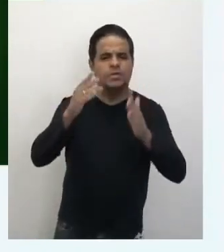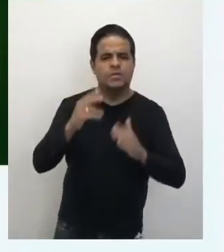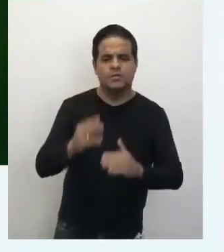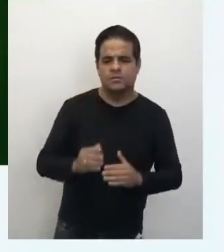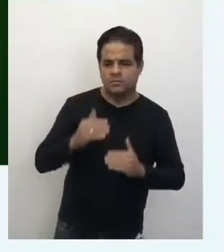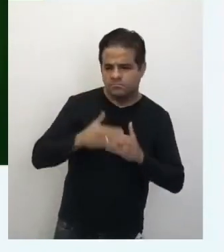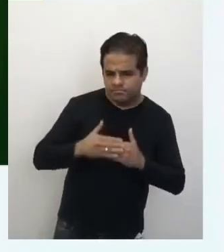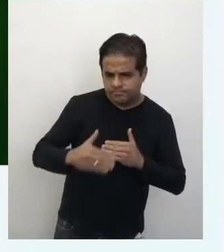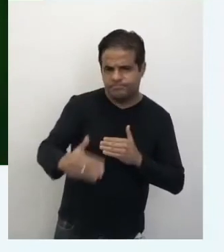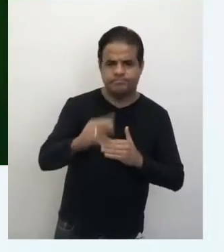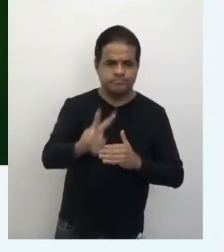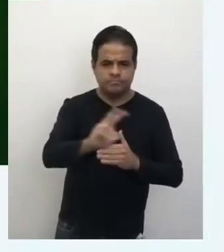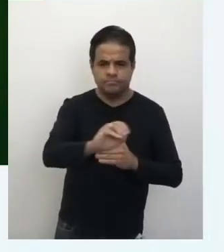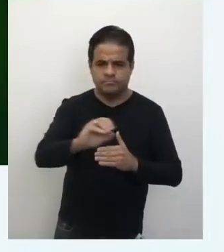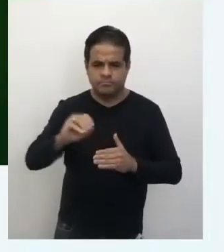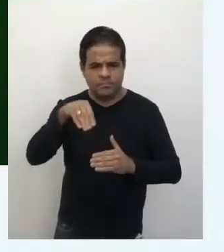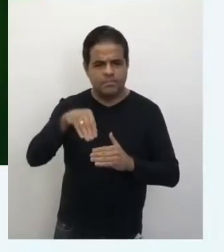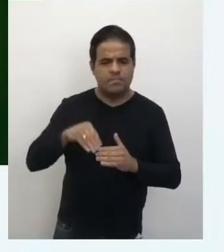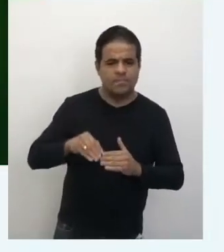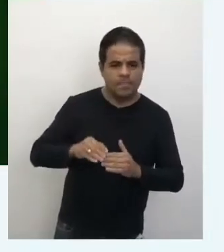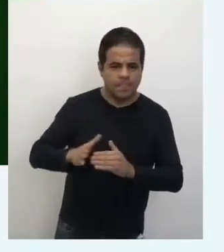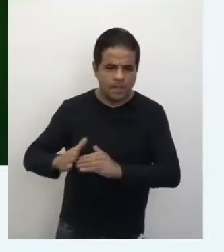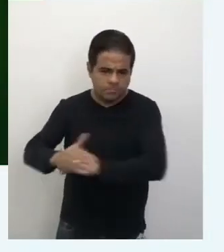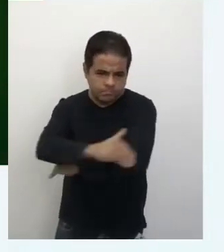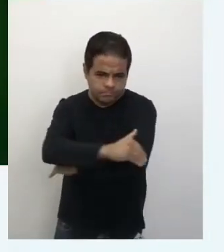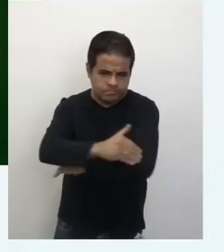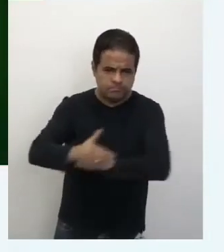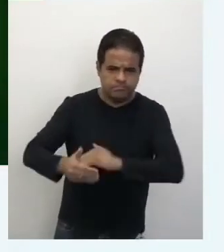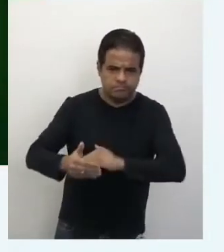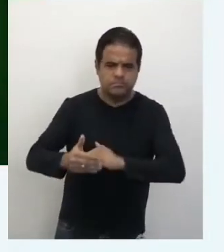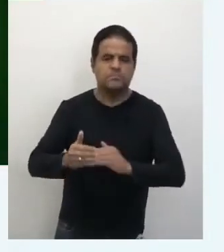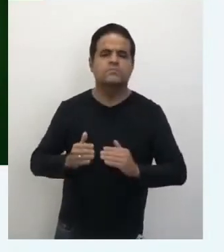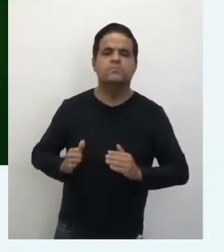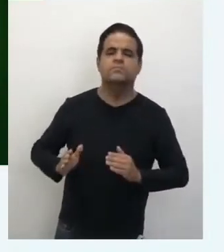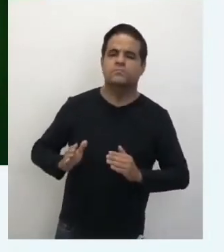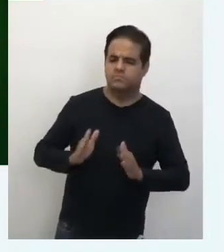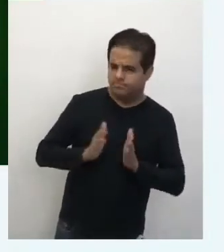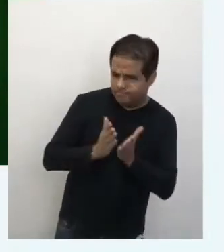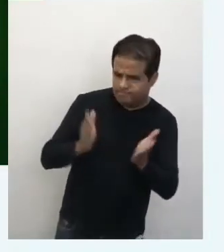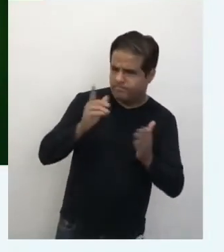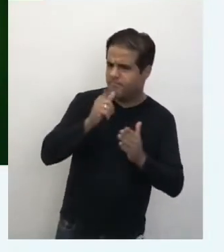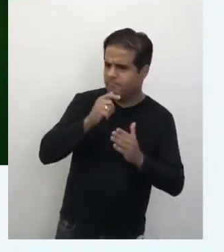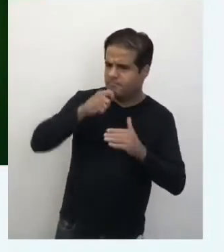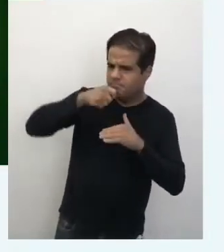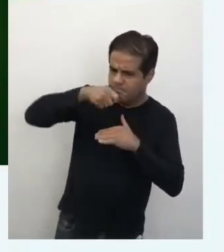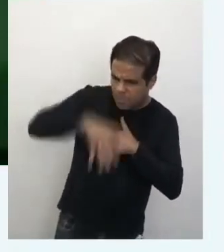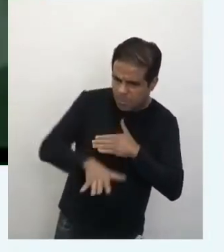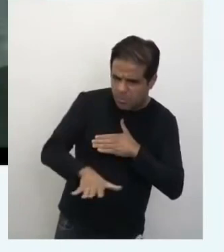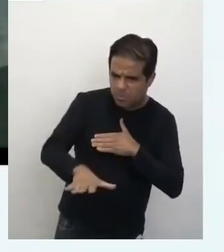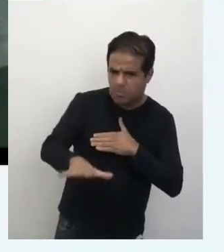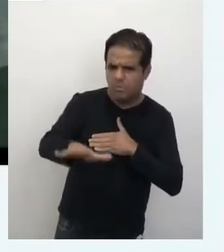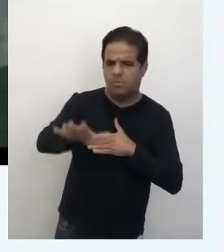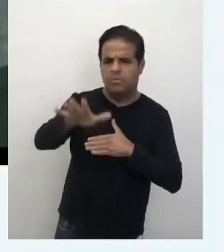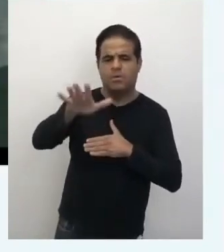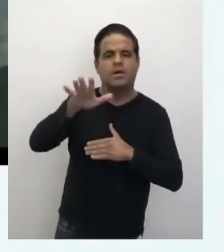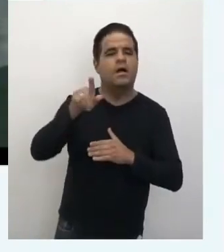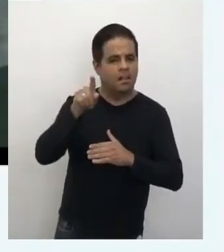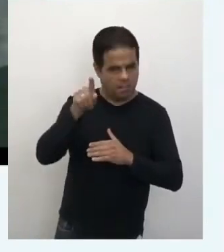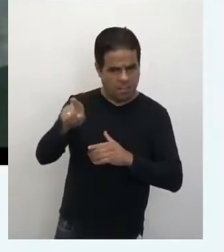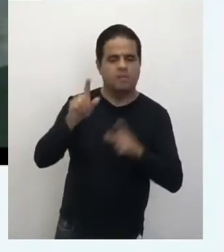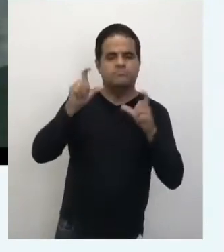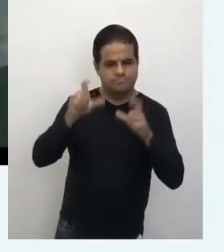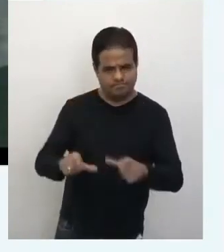200 metros de largura. Ele vai desviar o curso d'água até o final da Volta Grande, numa queda de 90 metros de altura. Lá, o